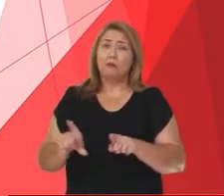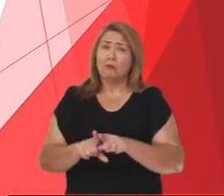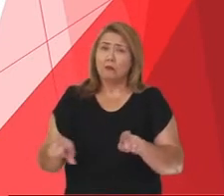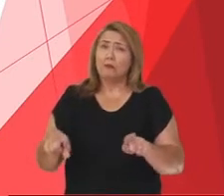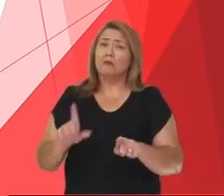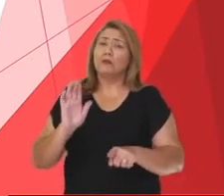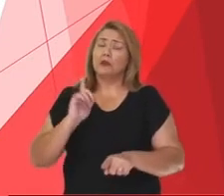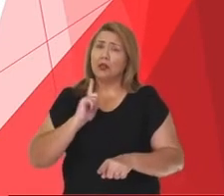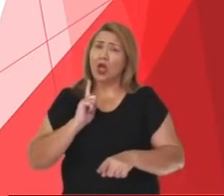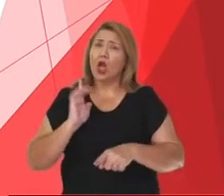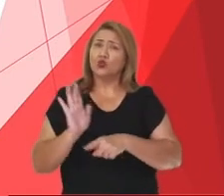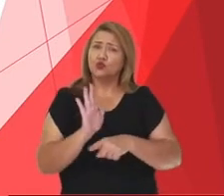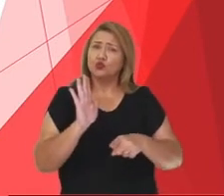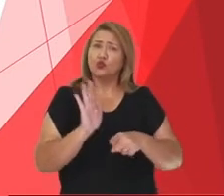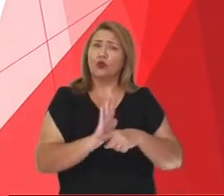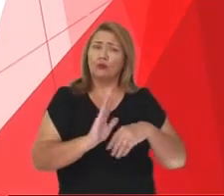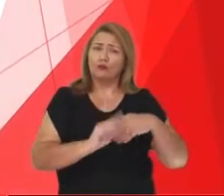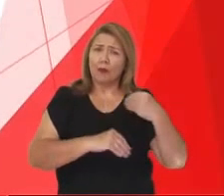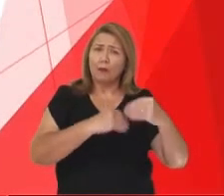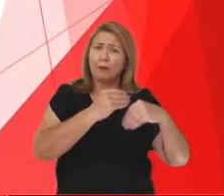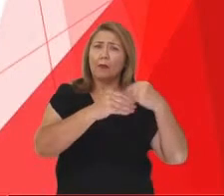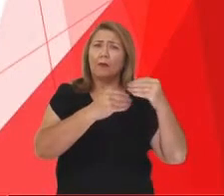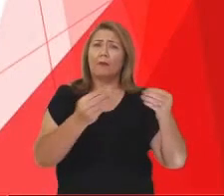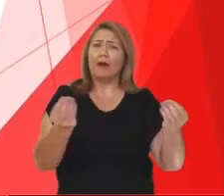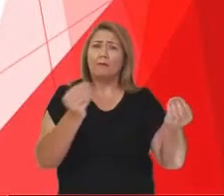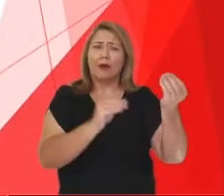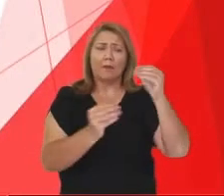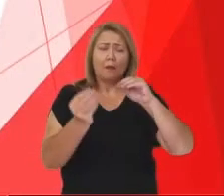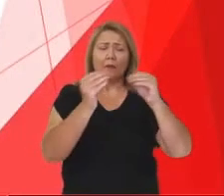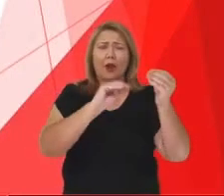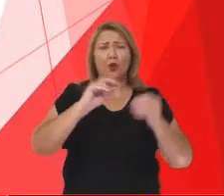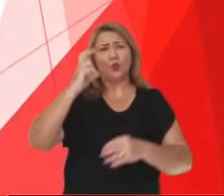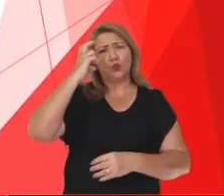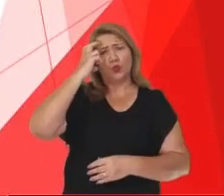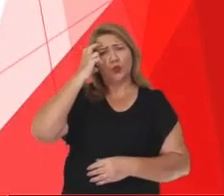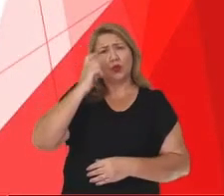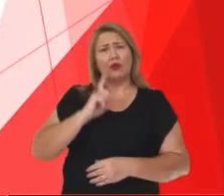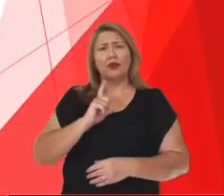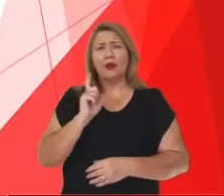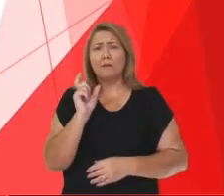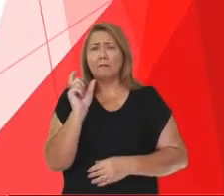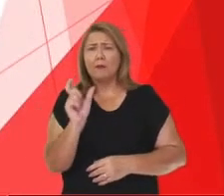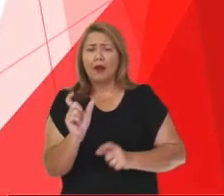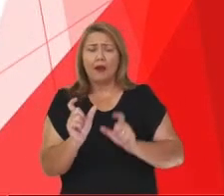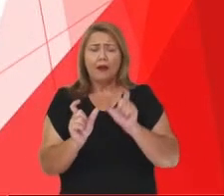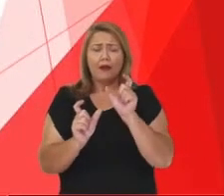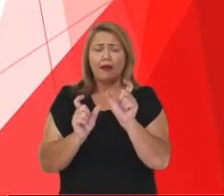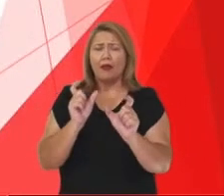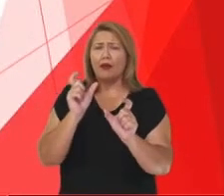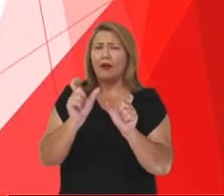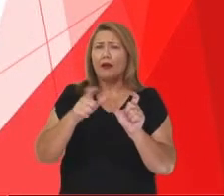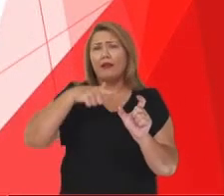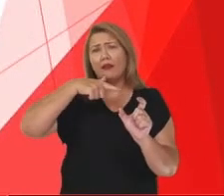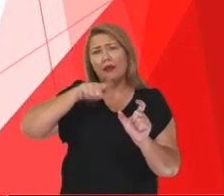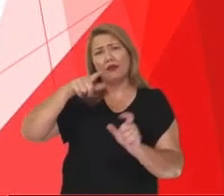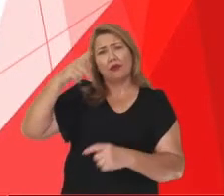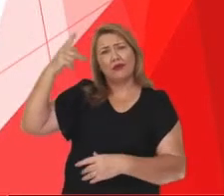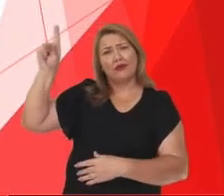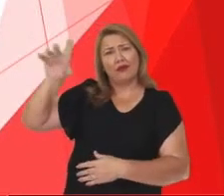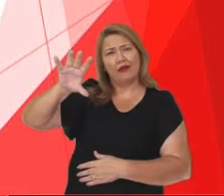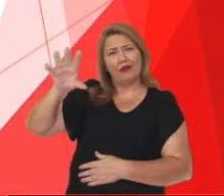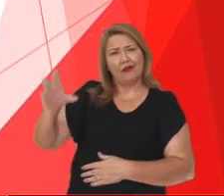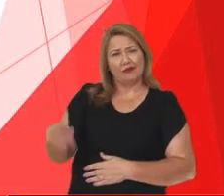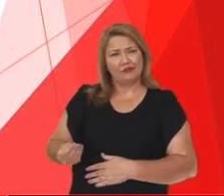contribuíram para a nossa formação cultural, deixando aí palavras de origem de dialetos africanos, como